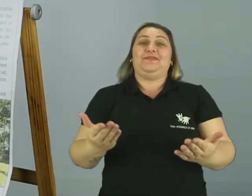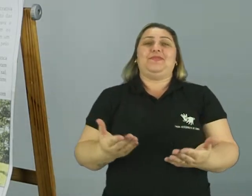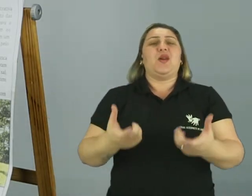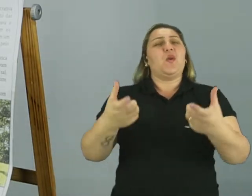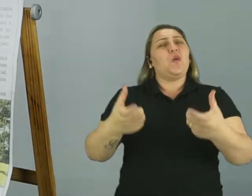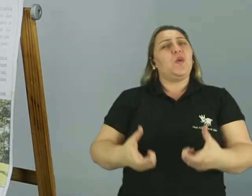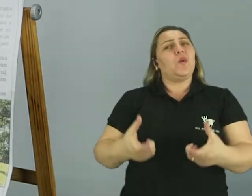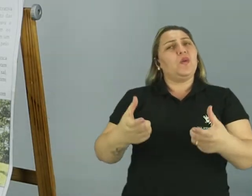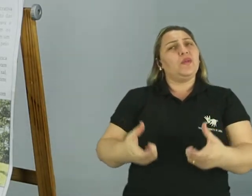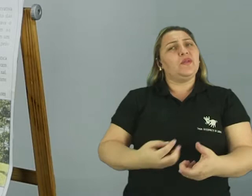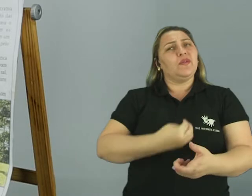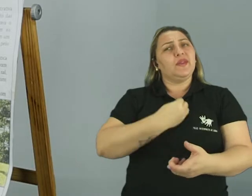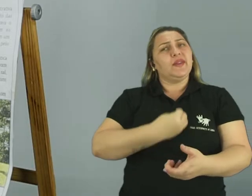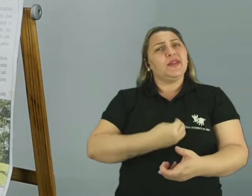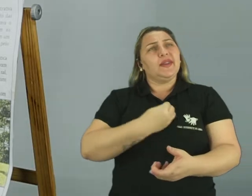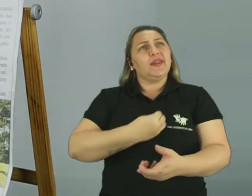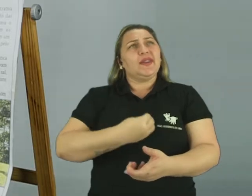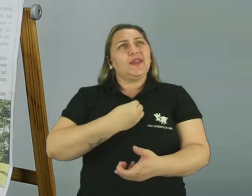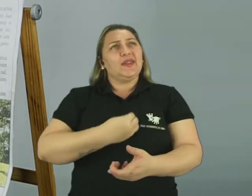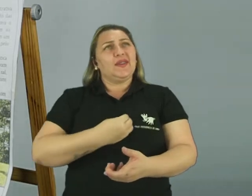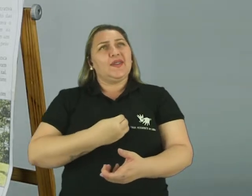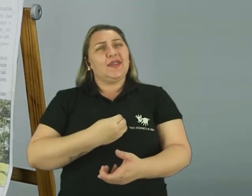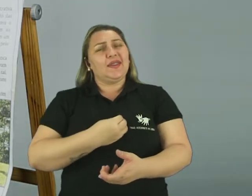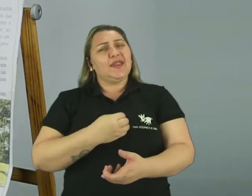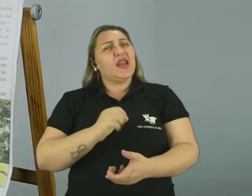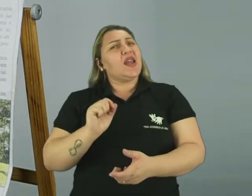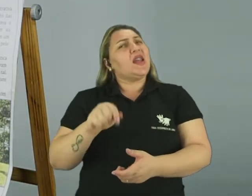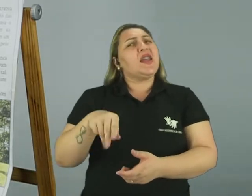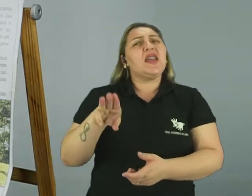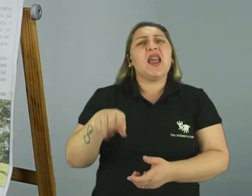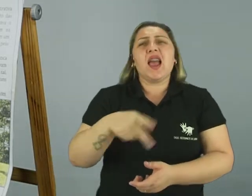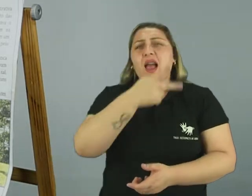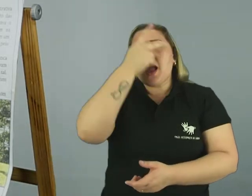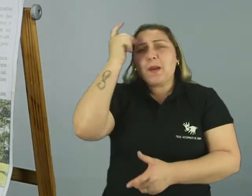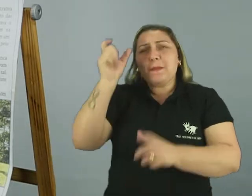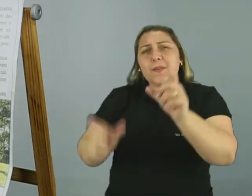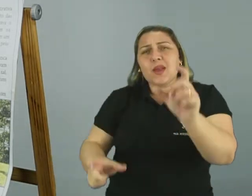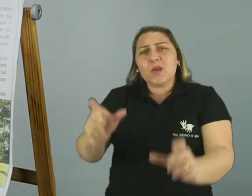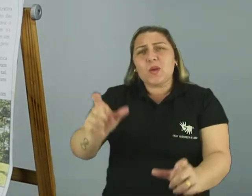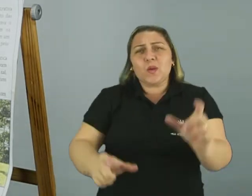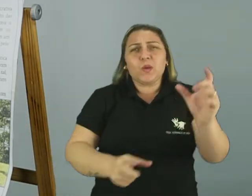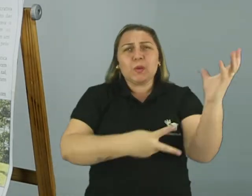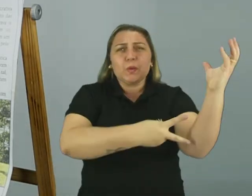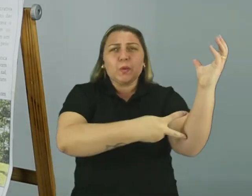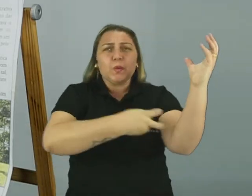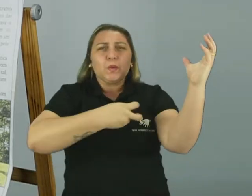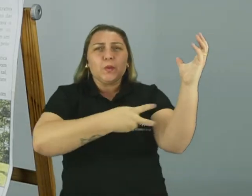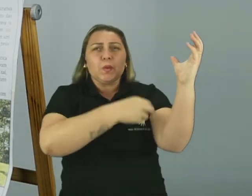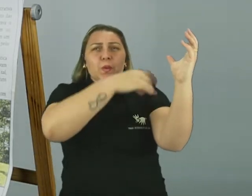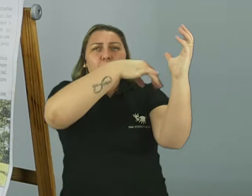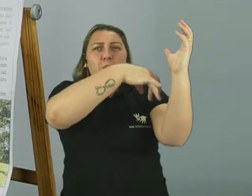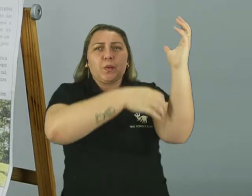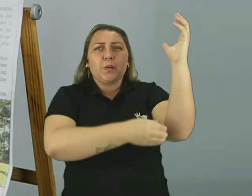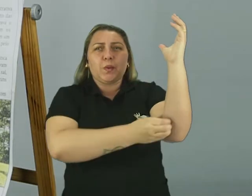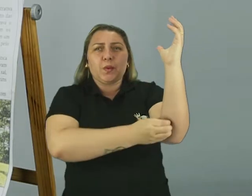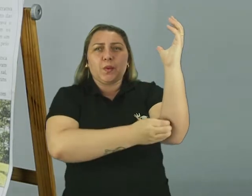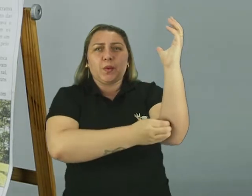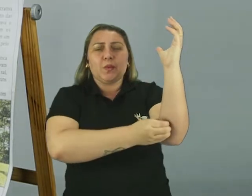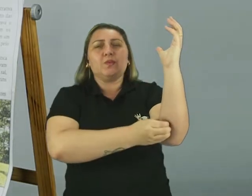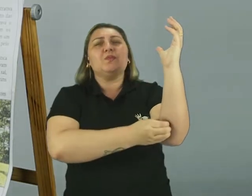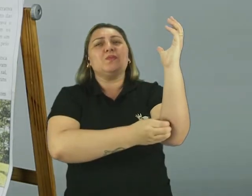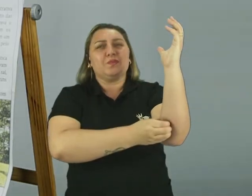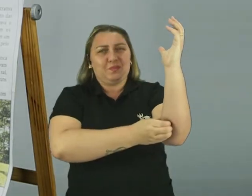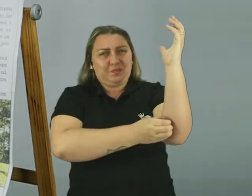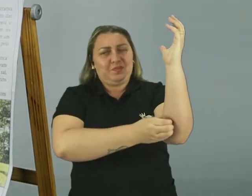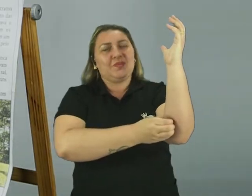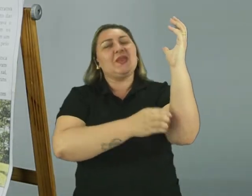Onde viviam? Quem eram as pessoas que tiravam esse látex? Lá da seringueira,